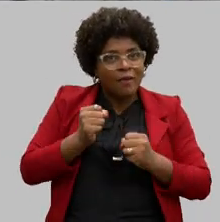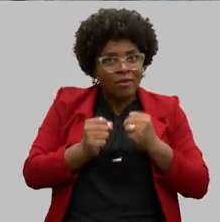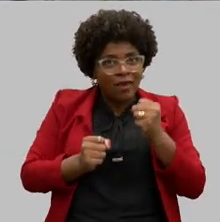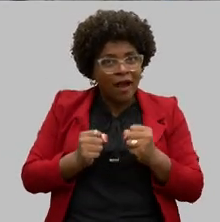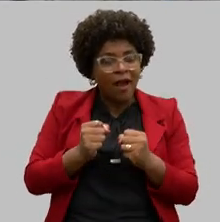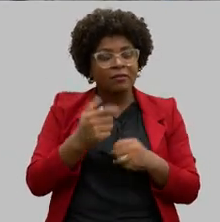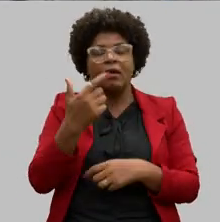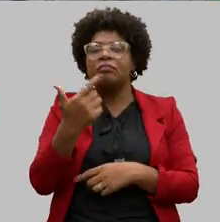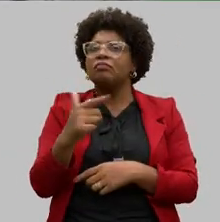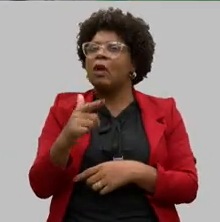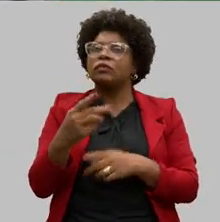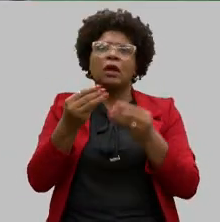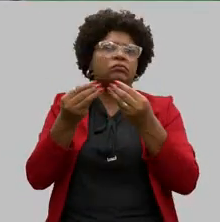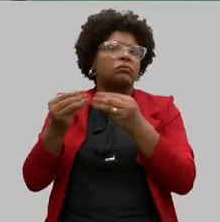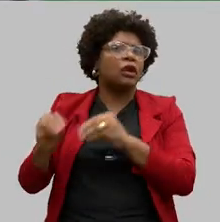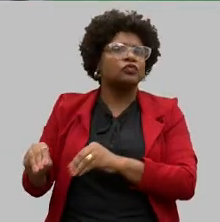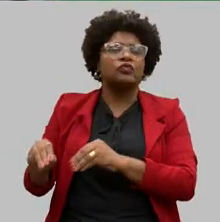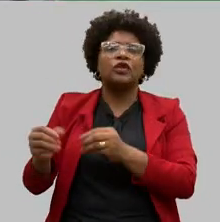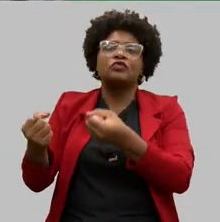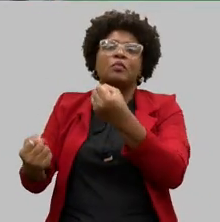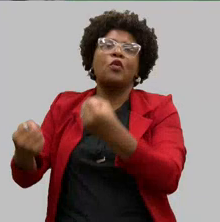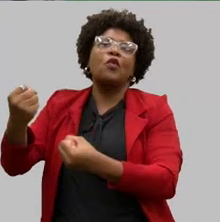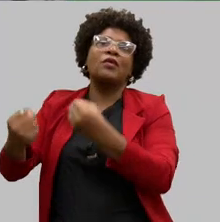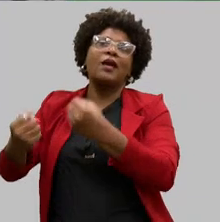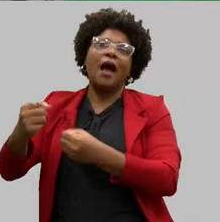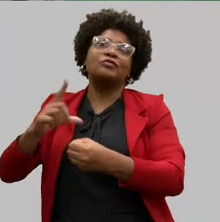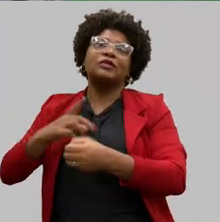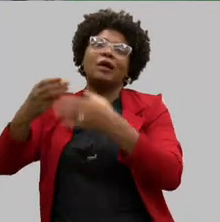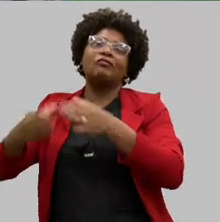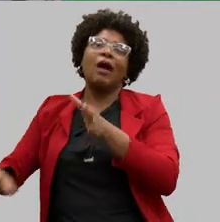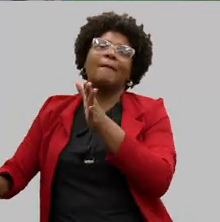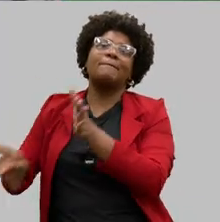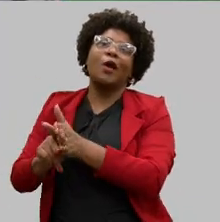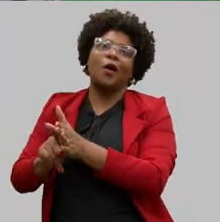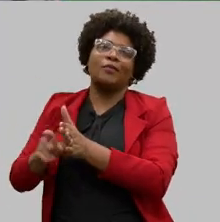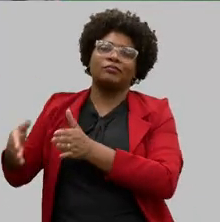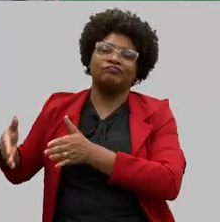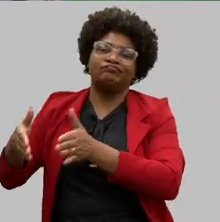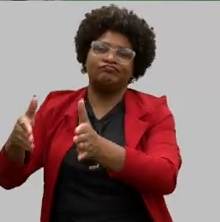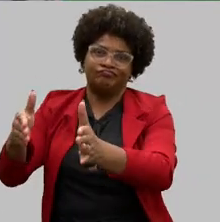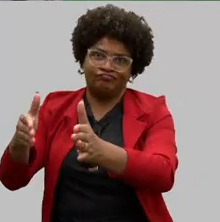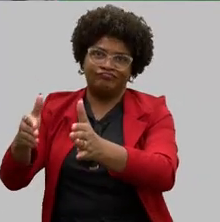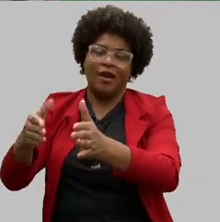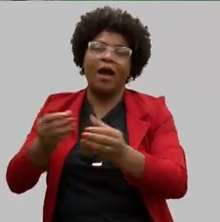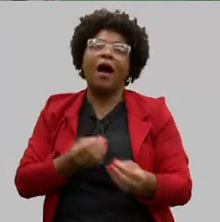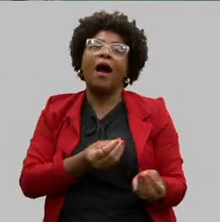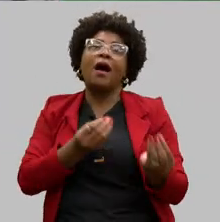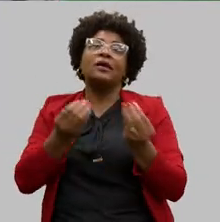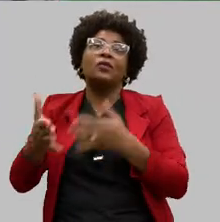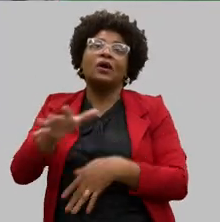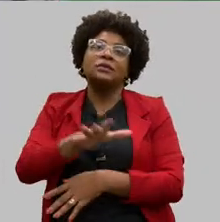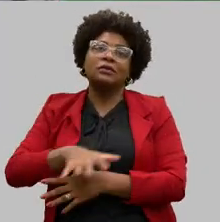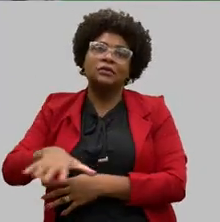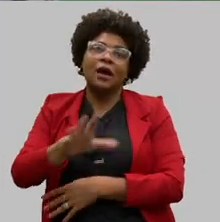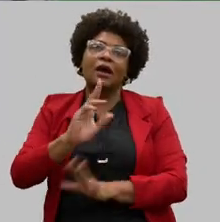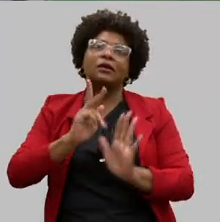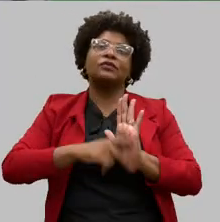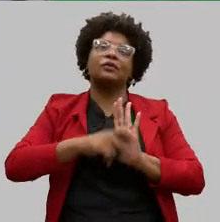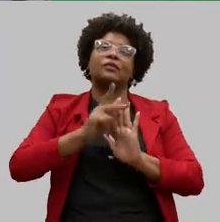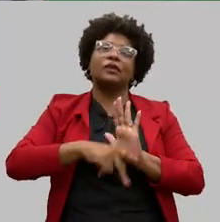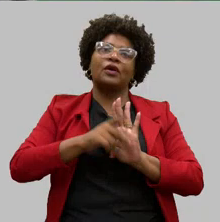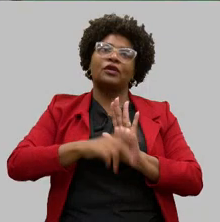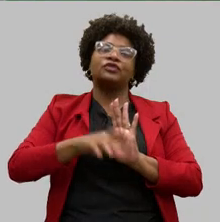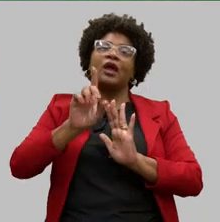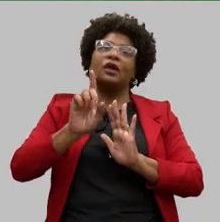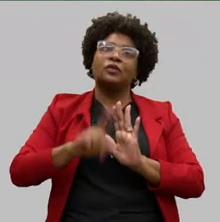da circulação de veículos que atualmente tem lugar na Via nesse sentido a doação da área objeto do projeto em apreço transfere ao